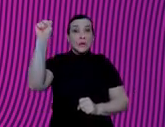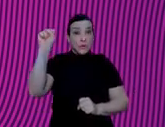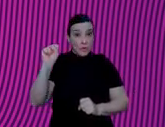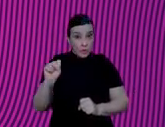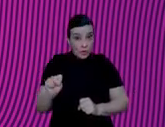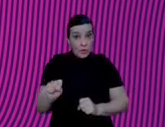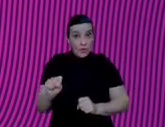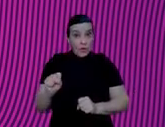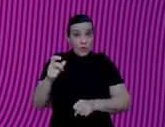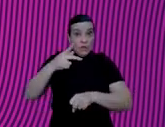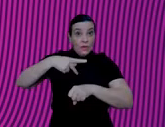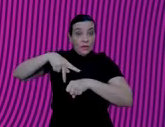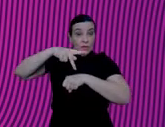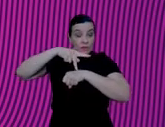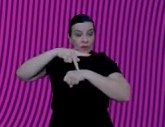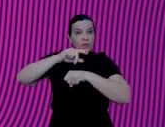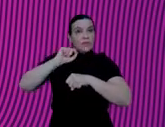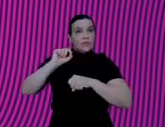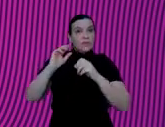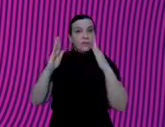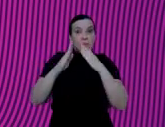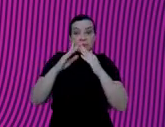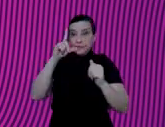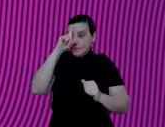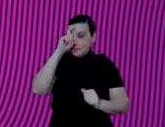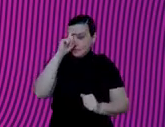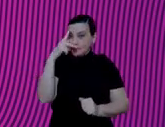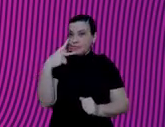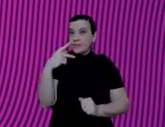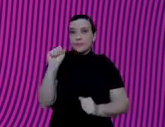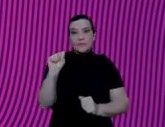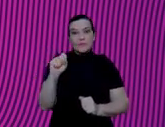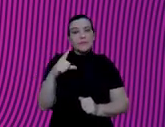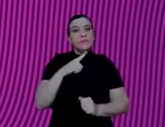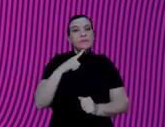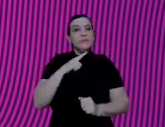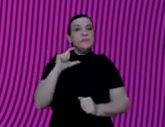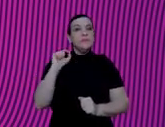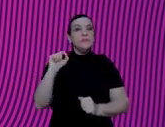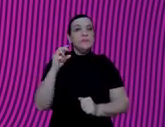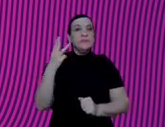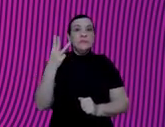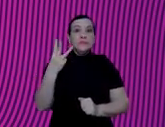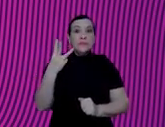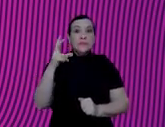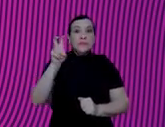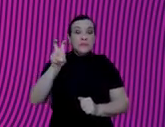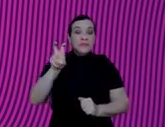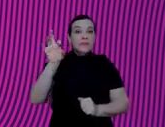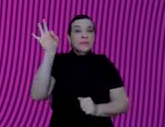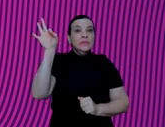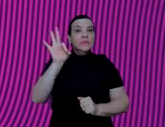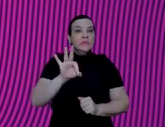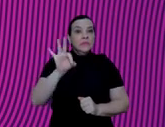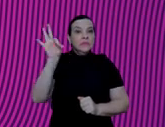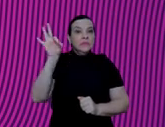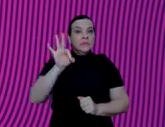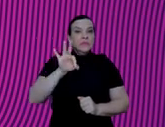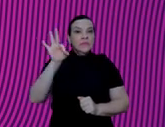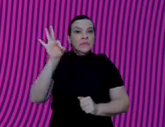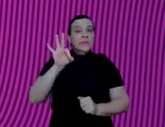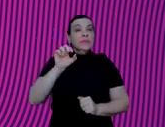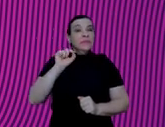hospital, uma emergência hospitalar, eles tinham mais de 35% dos casos de cefaleia